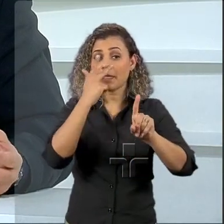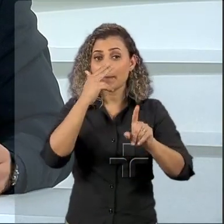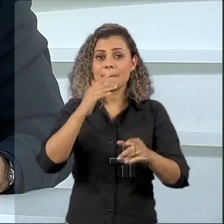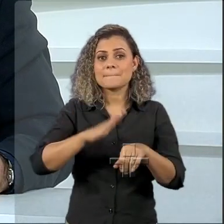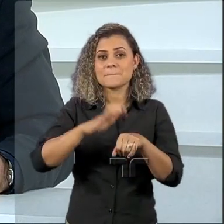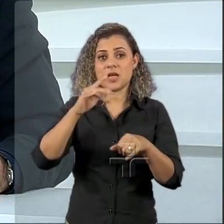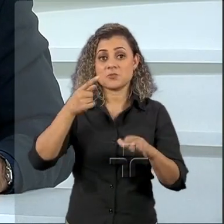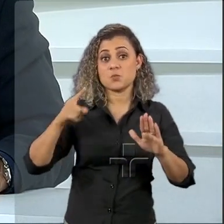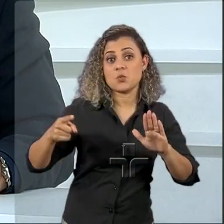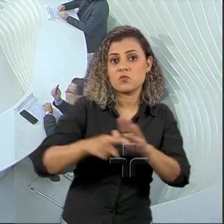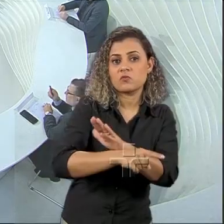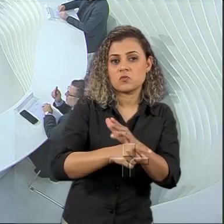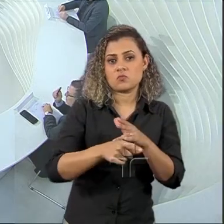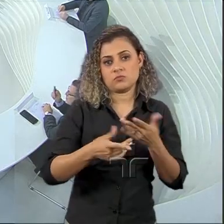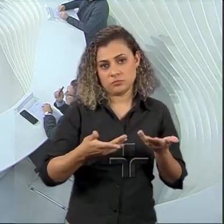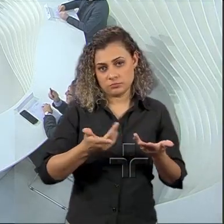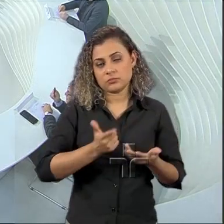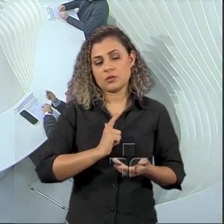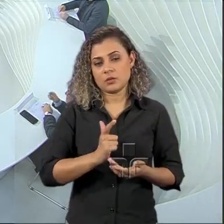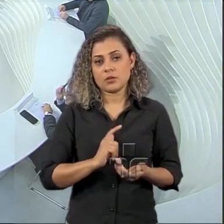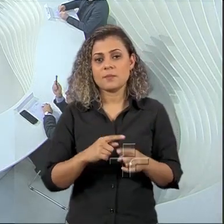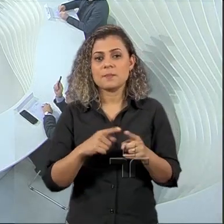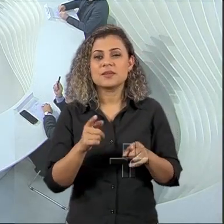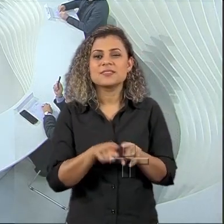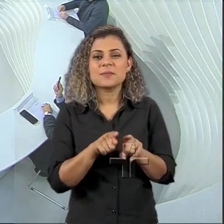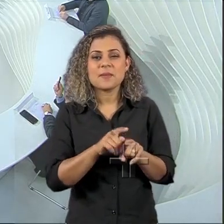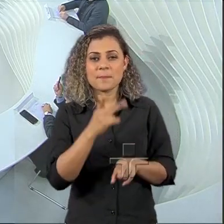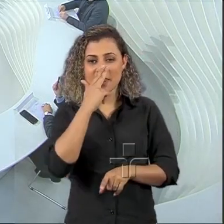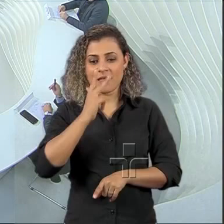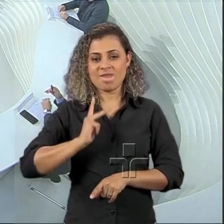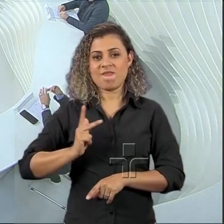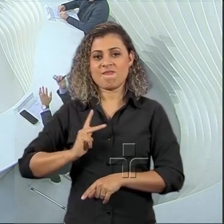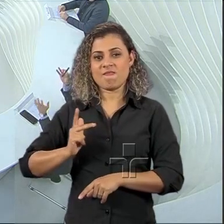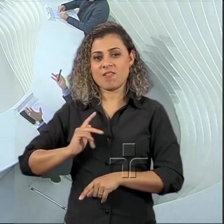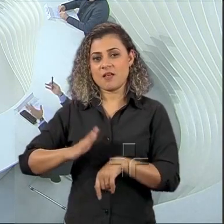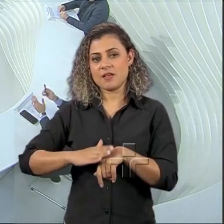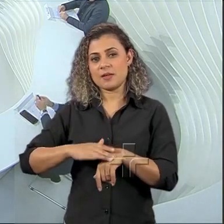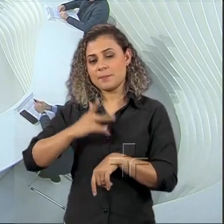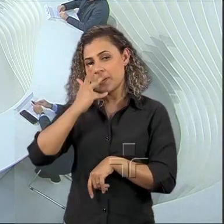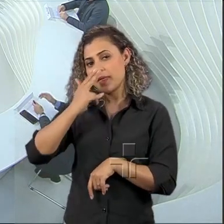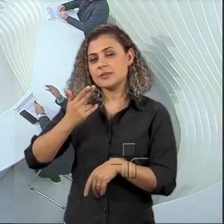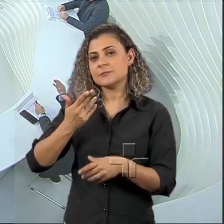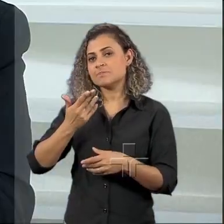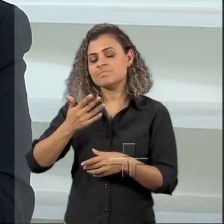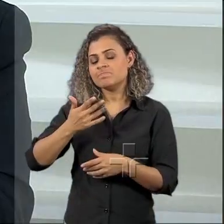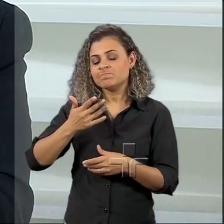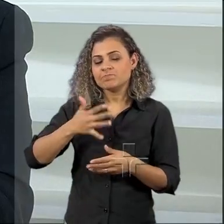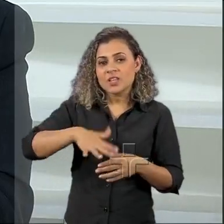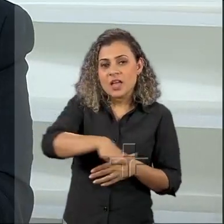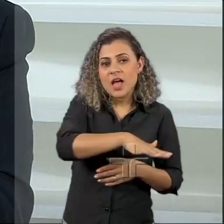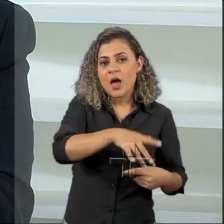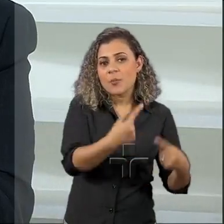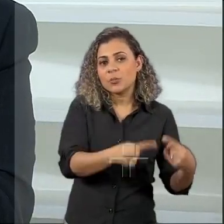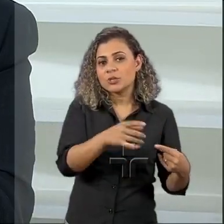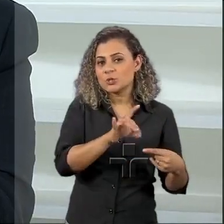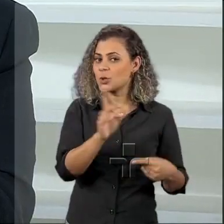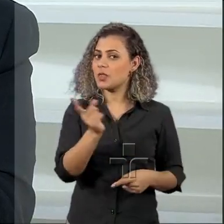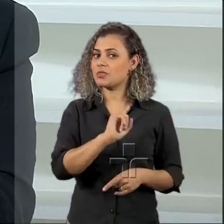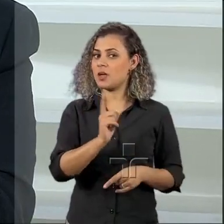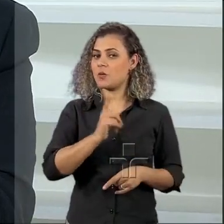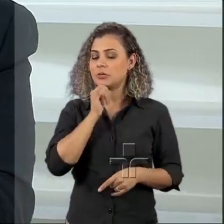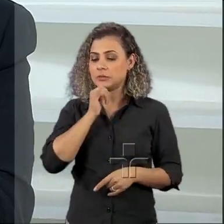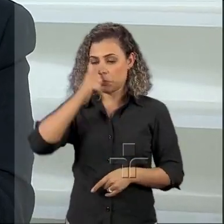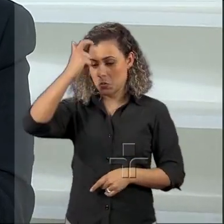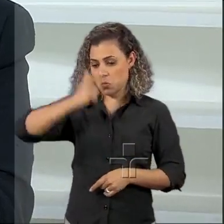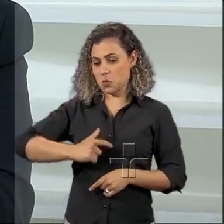concreta. Mas há uma tendência também de questionamento pessoal, que também sai do âmbito maior da política. Quer dizer, como que aquele